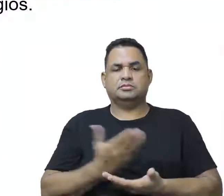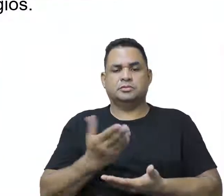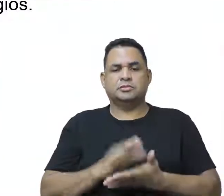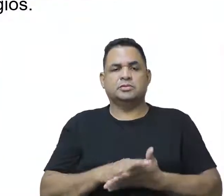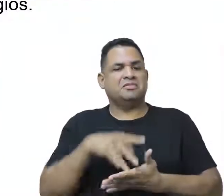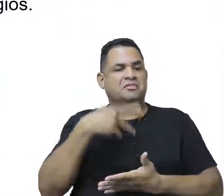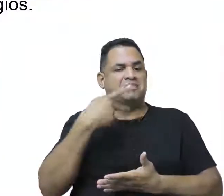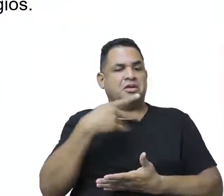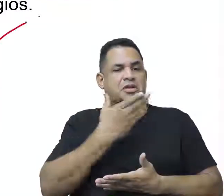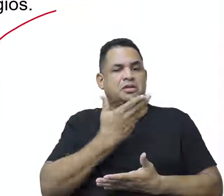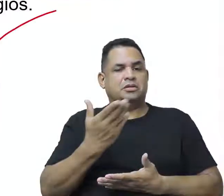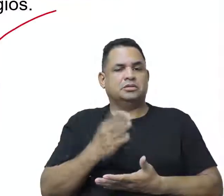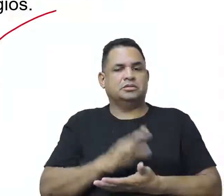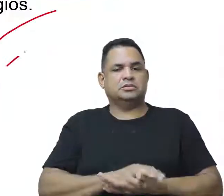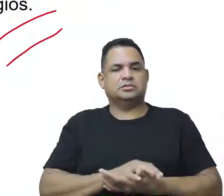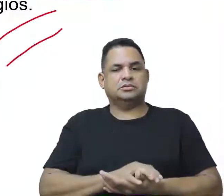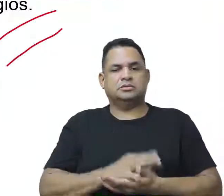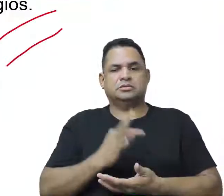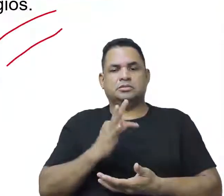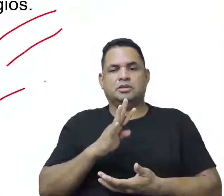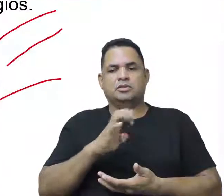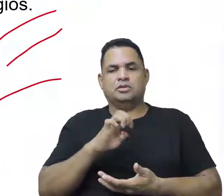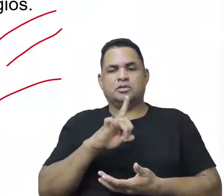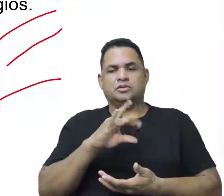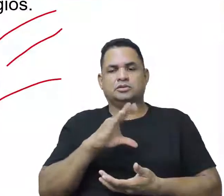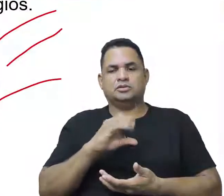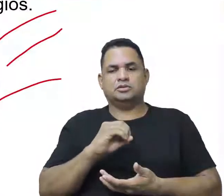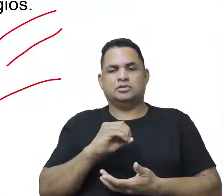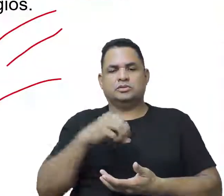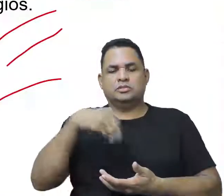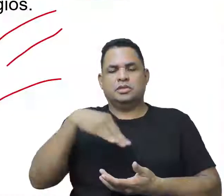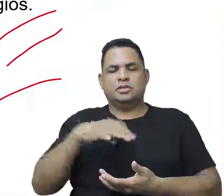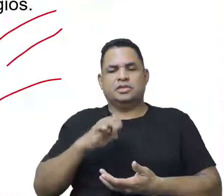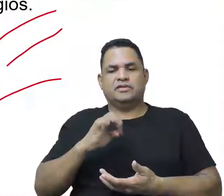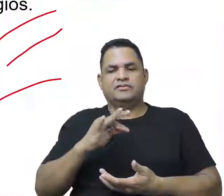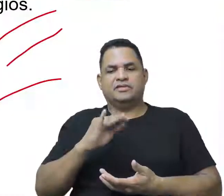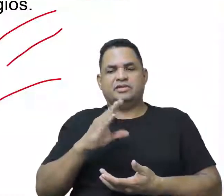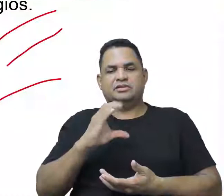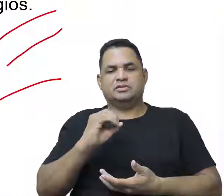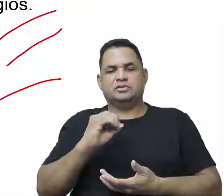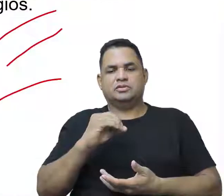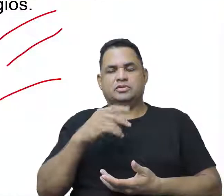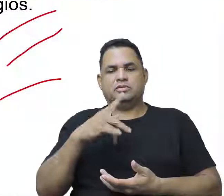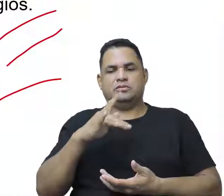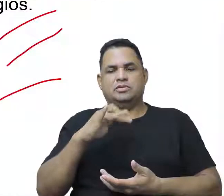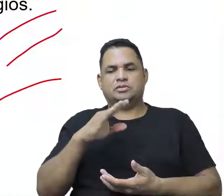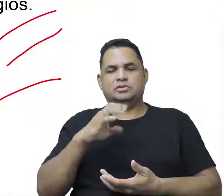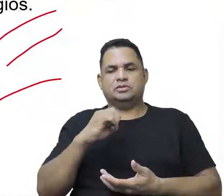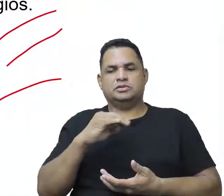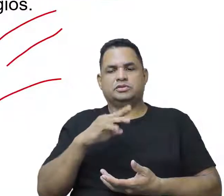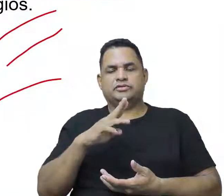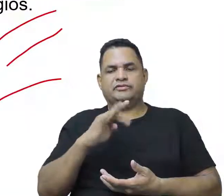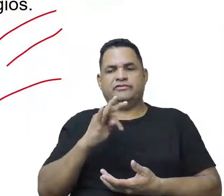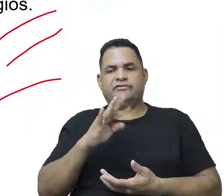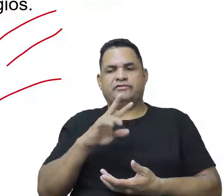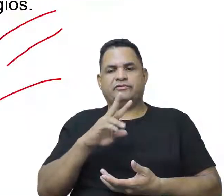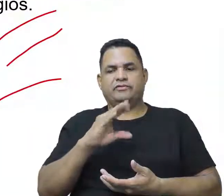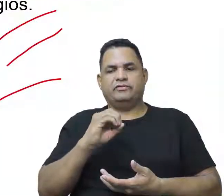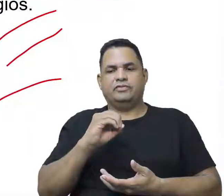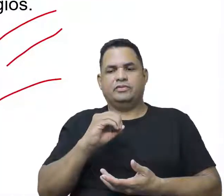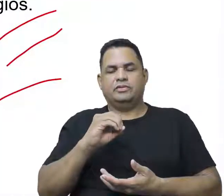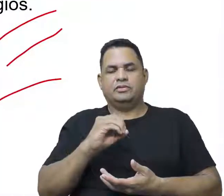para citar, né? O teológico, o metafísico e o positivo, né? Primeiro estágio teológico, segundo metafísico,